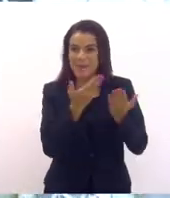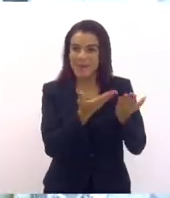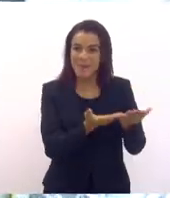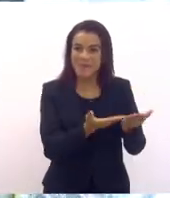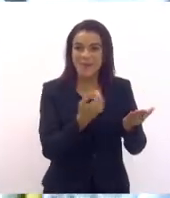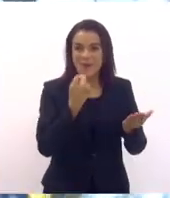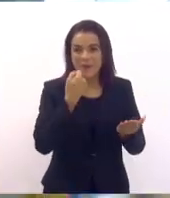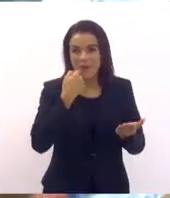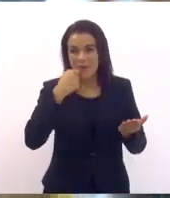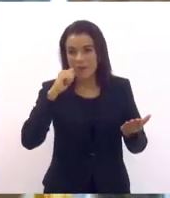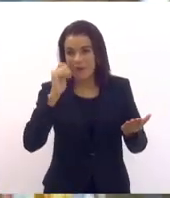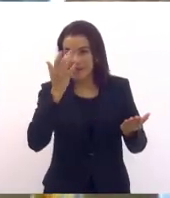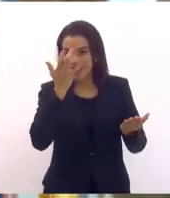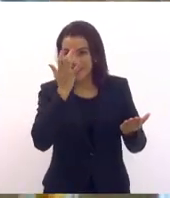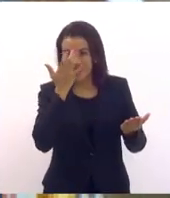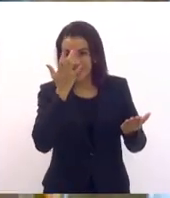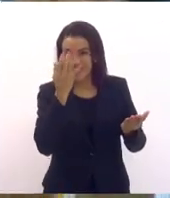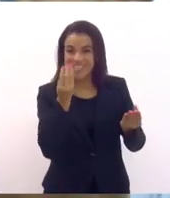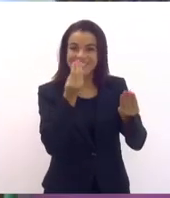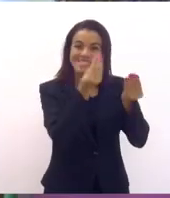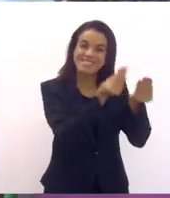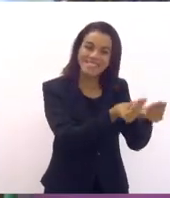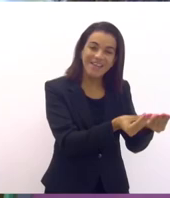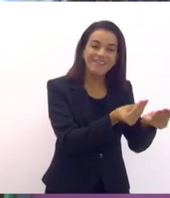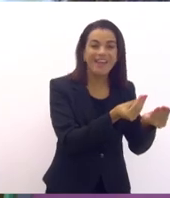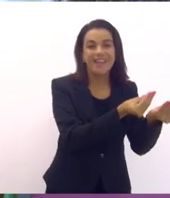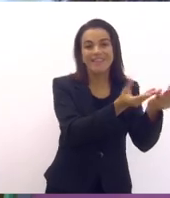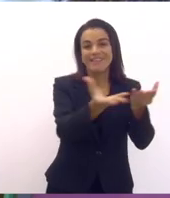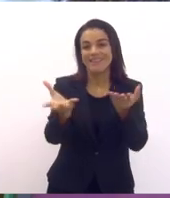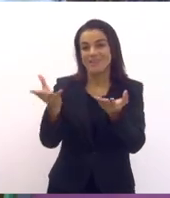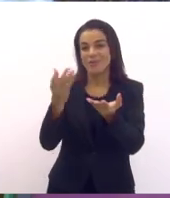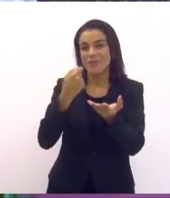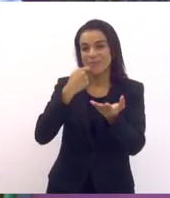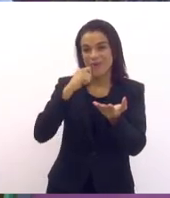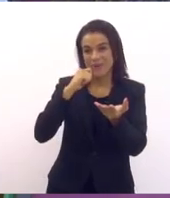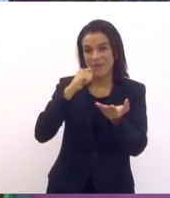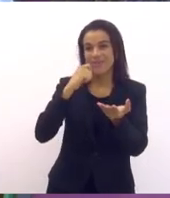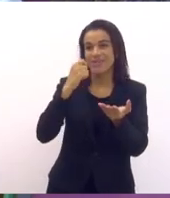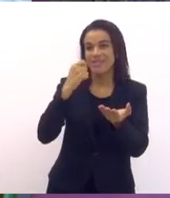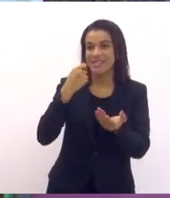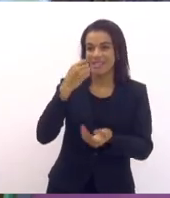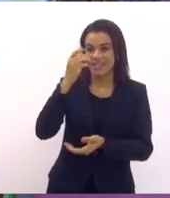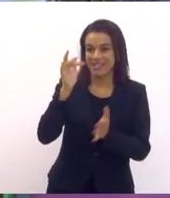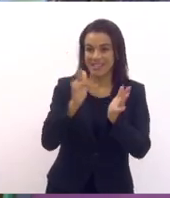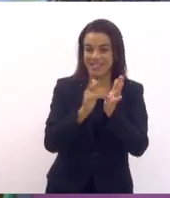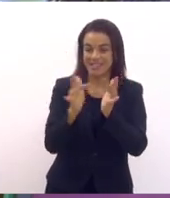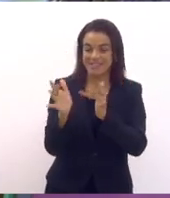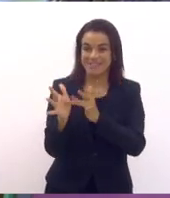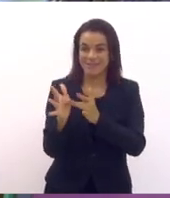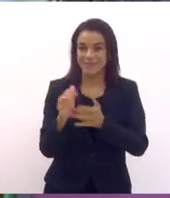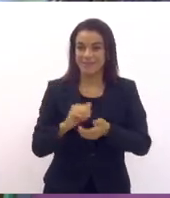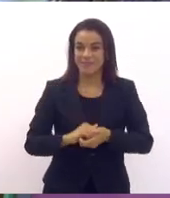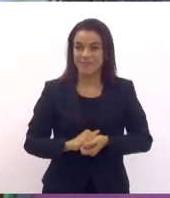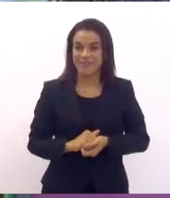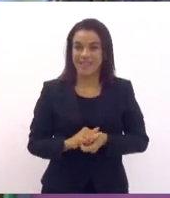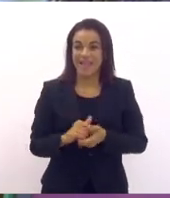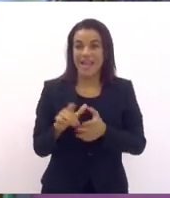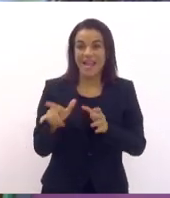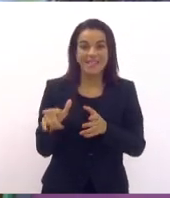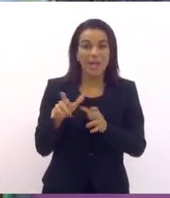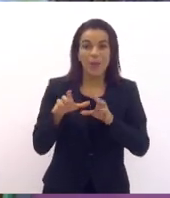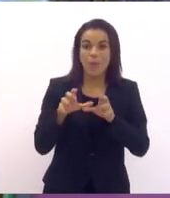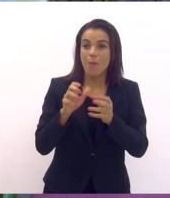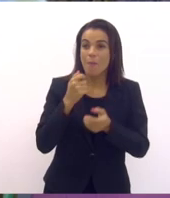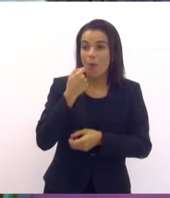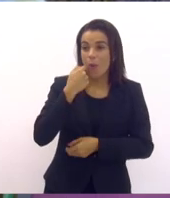de kistna para quem dá o pão de Cristo Não pior que ela trouxe o pão ela tá grudada com pão ali que